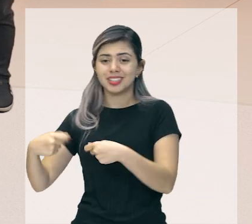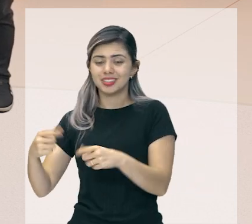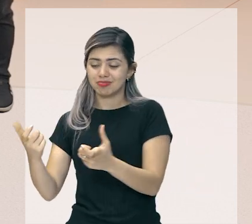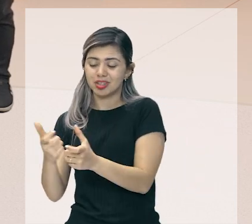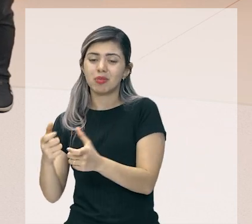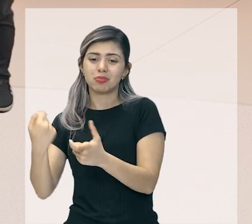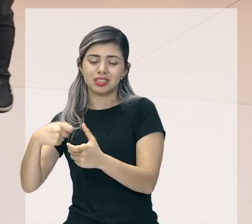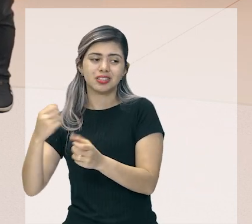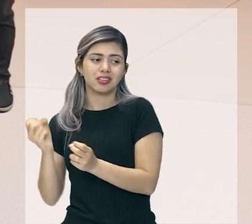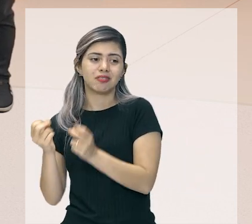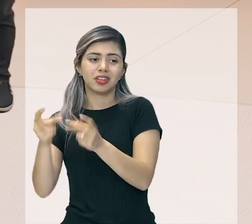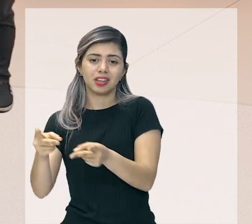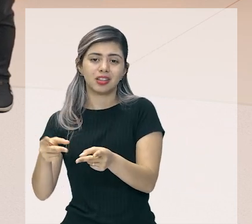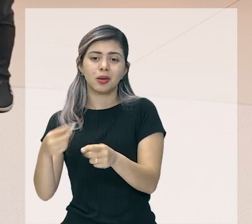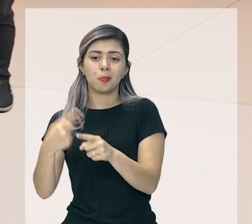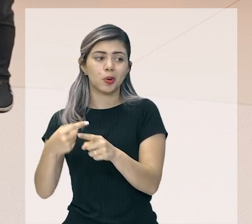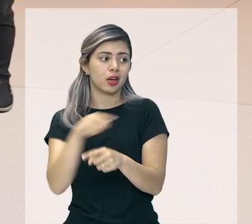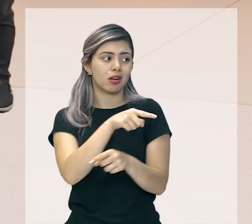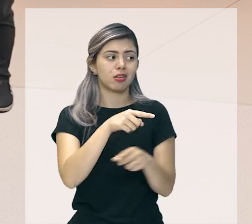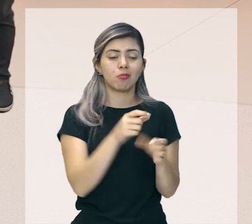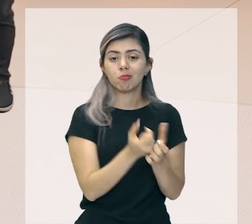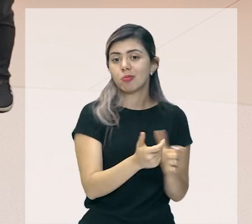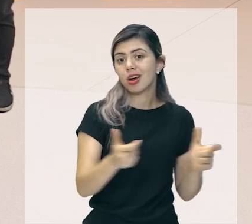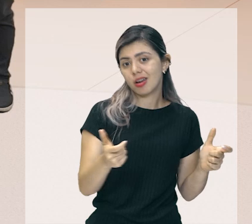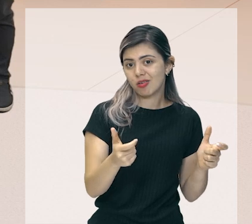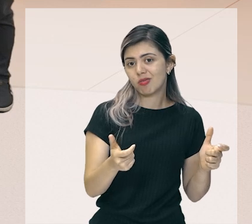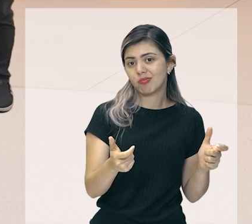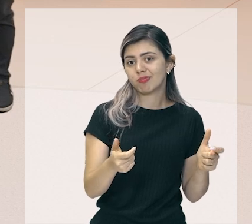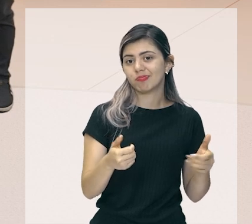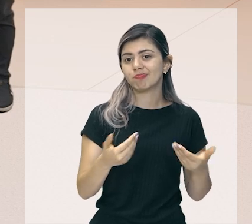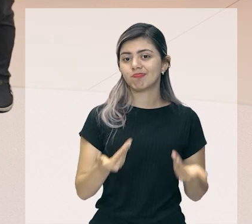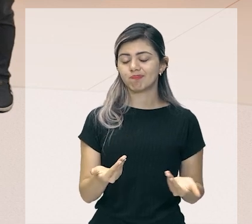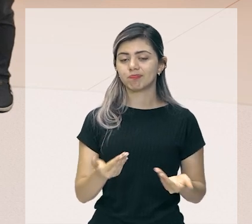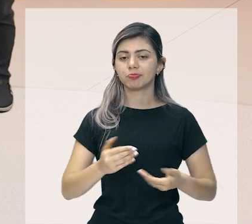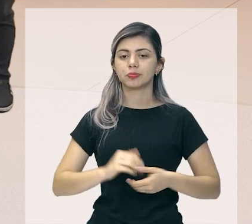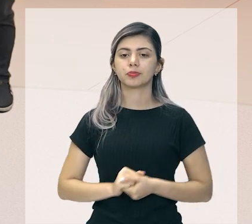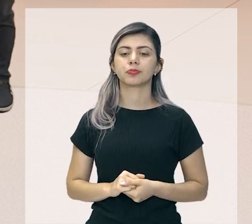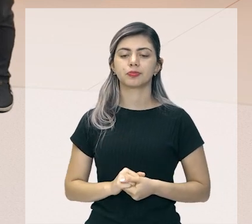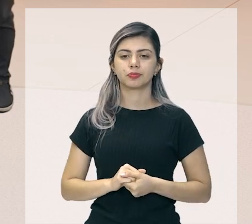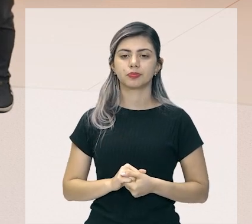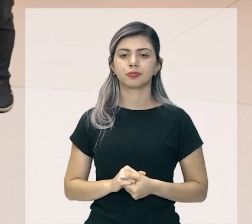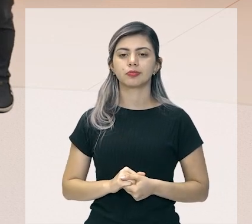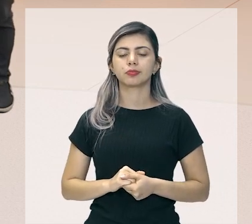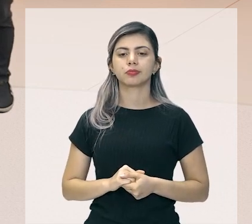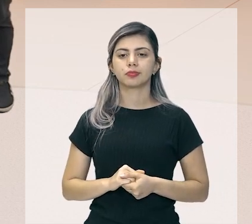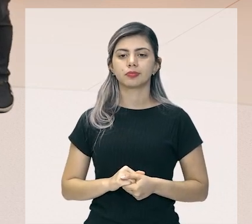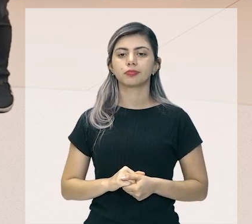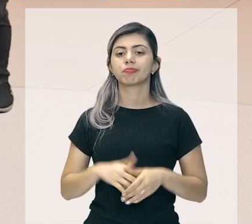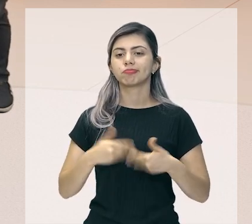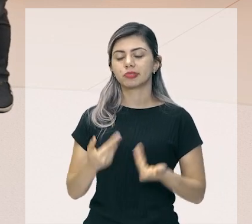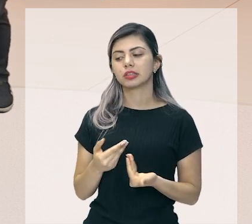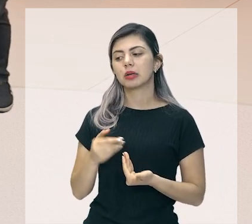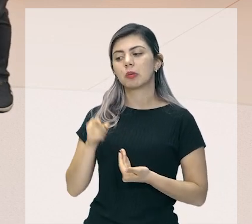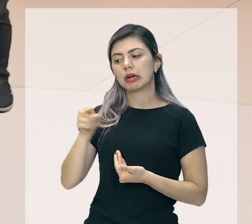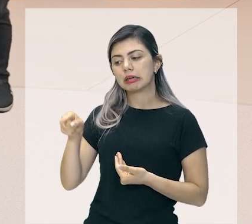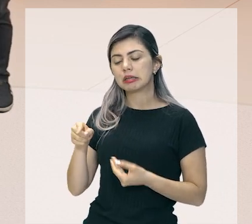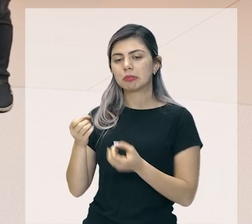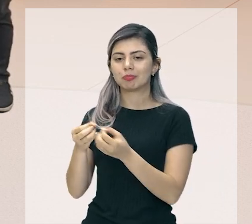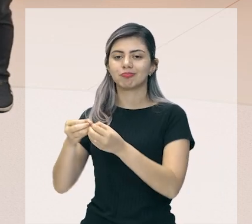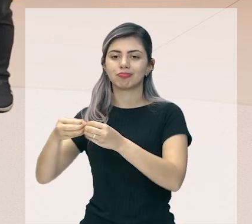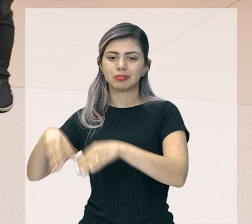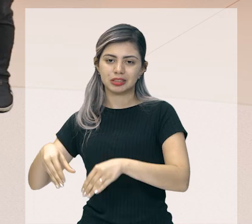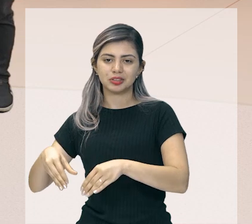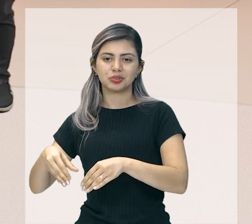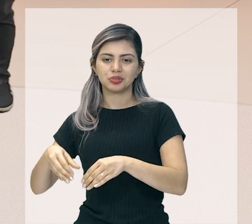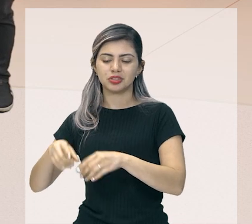ali, ou não tem como ganhar de uma concorrência de um grande fazendeiro, de um grande latifundiário, e isso acaba aumentando a concentração